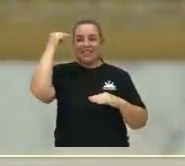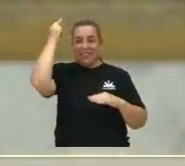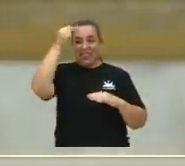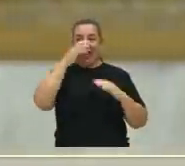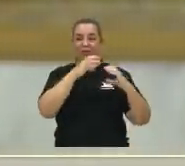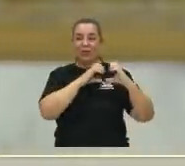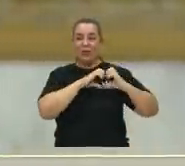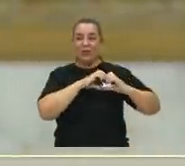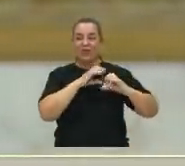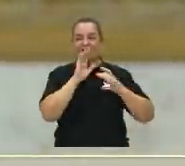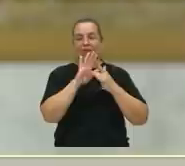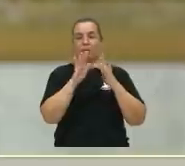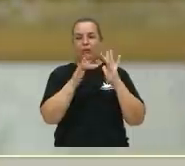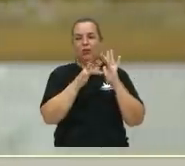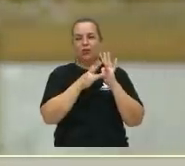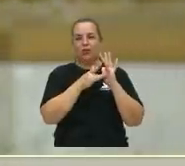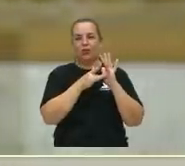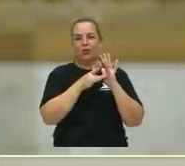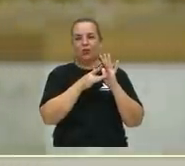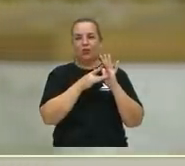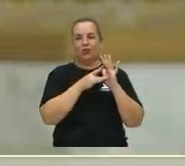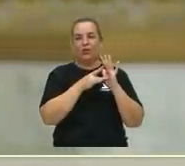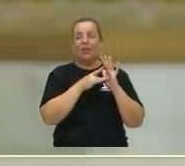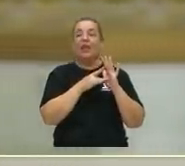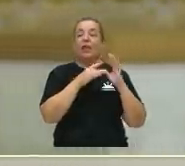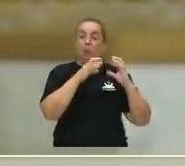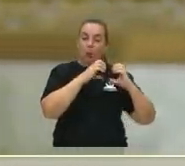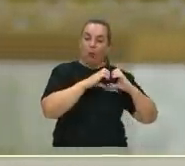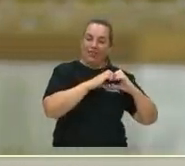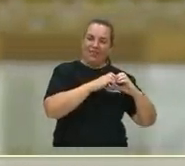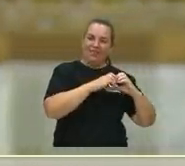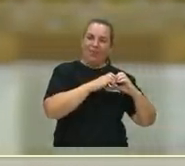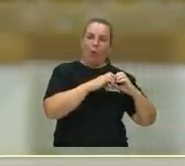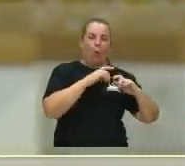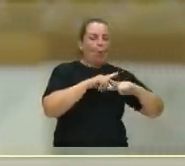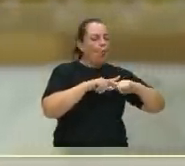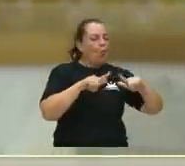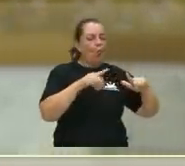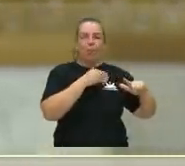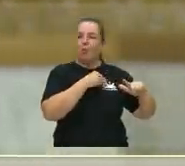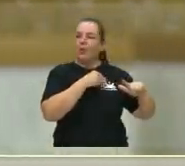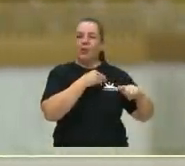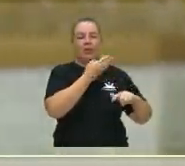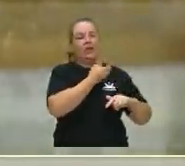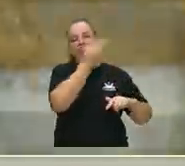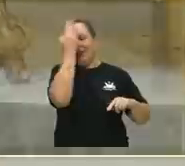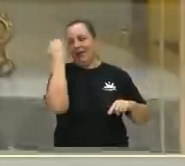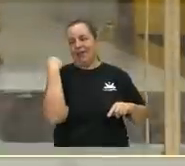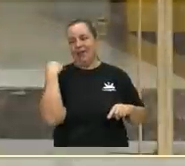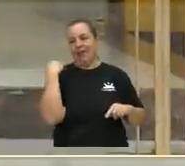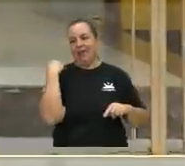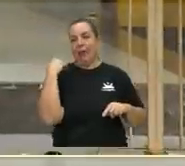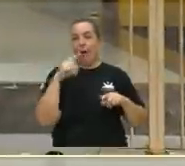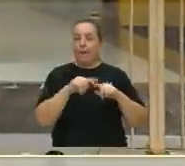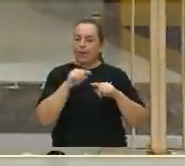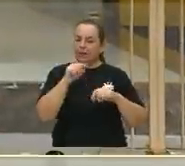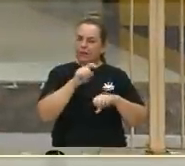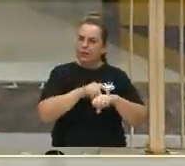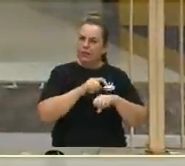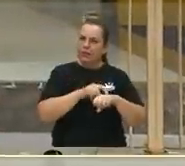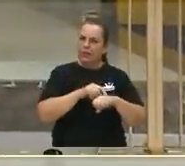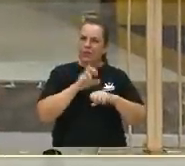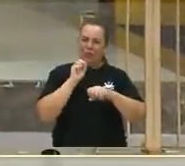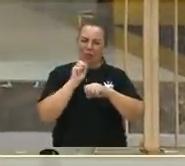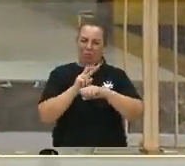jesus e imaculado coração de maria mas desse tempo de pandemia